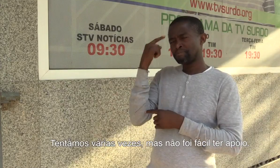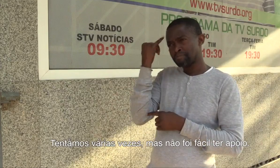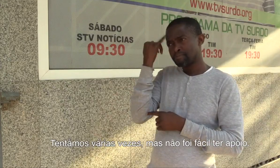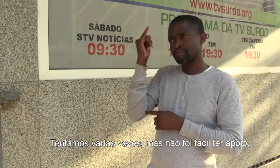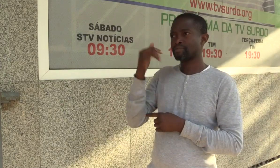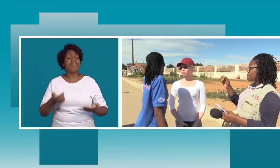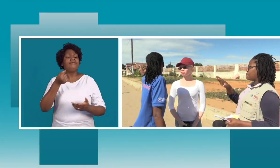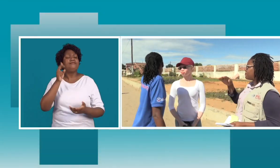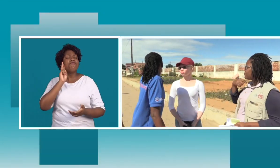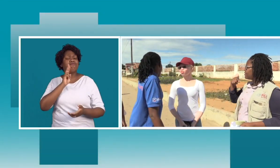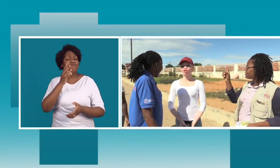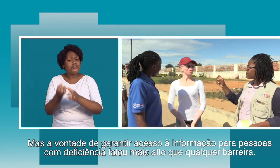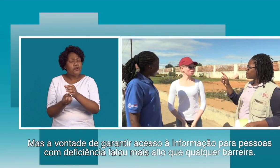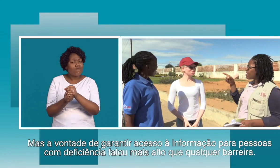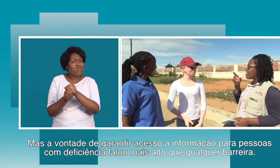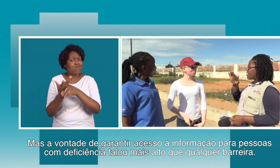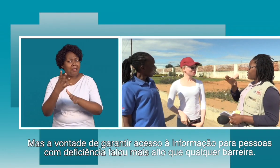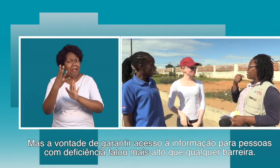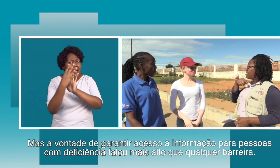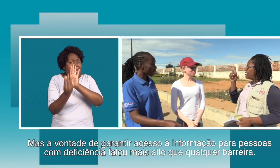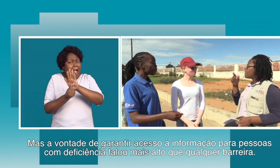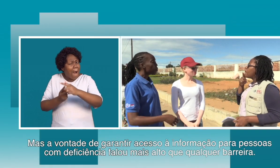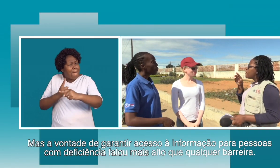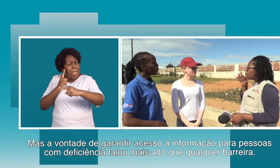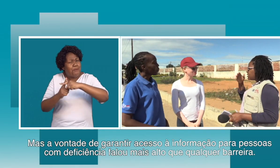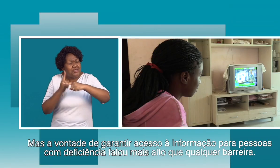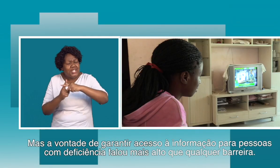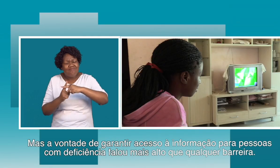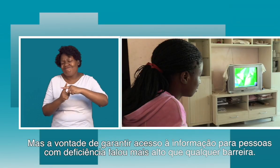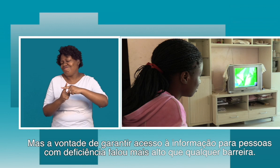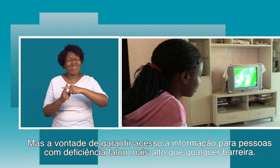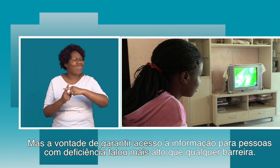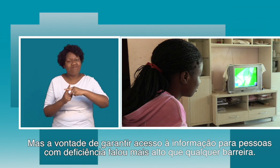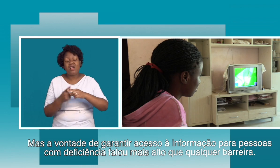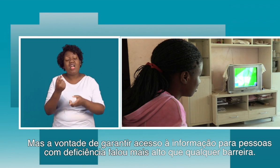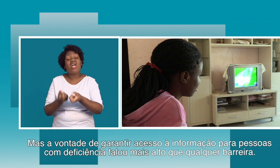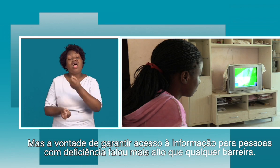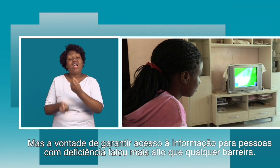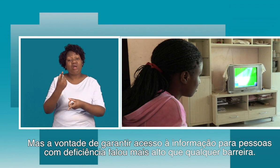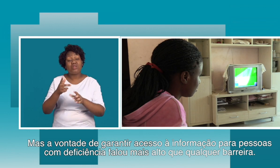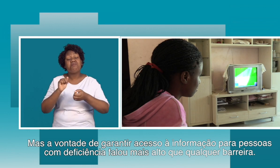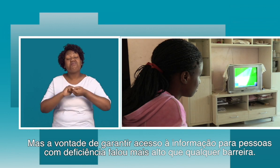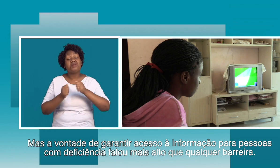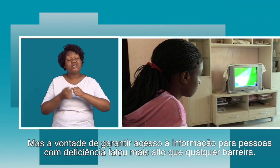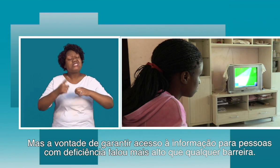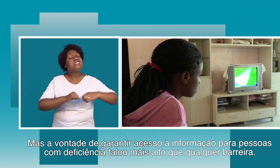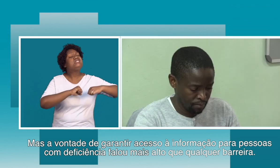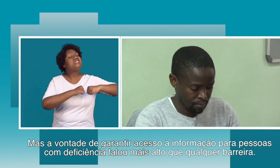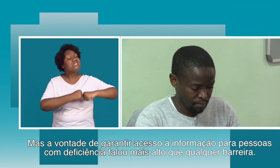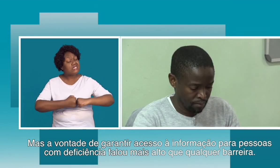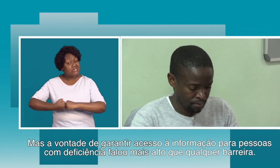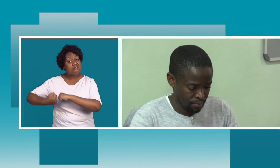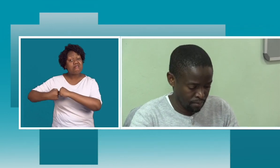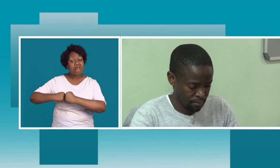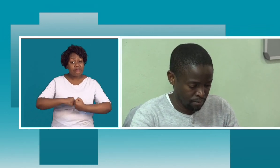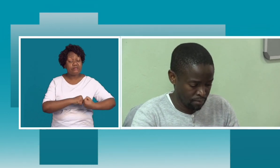encontrar o apoio. Mas a vontade de garantir acesso à informação para pessoas com deficiência falou mais alto do que